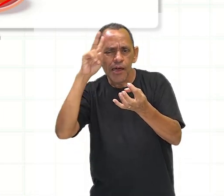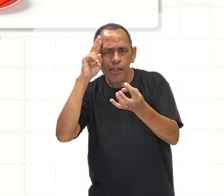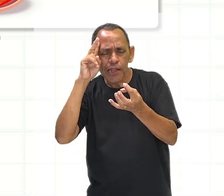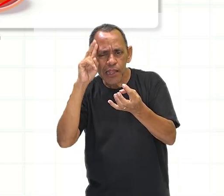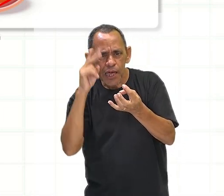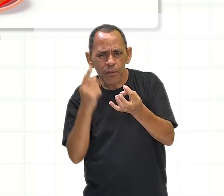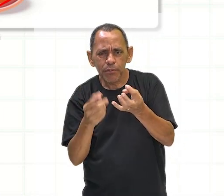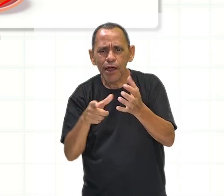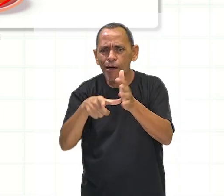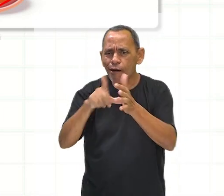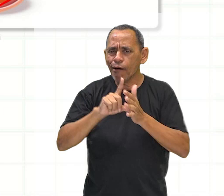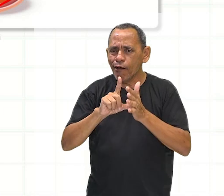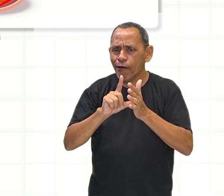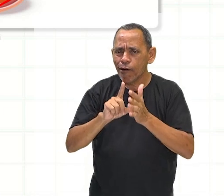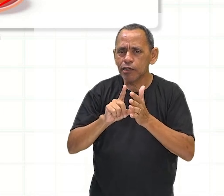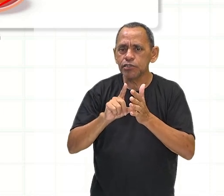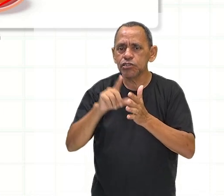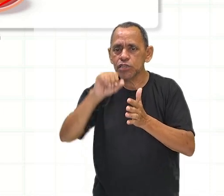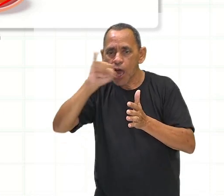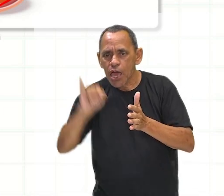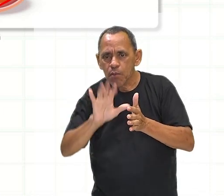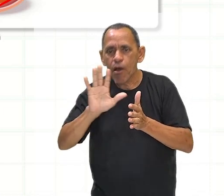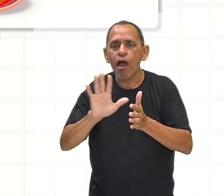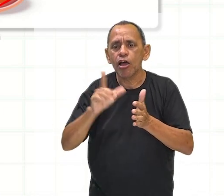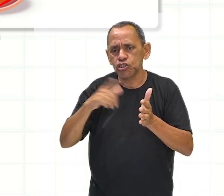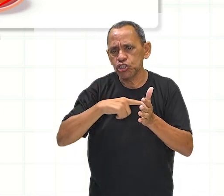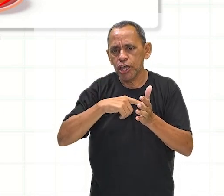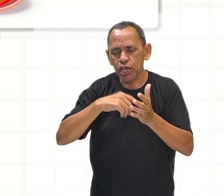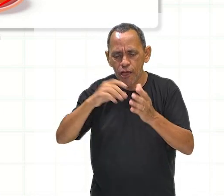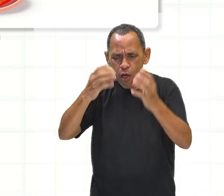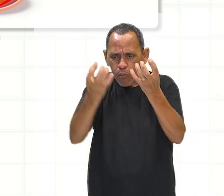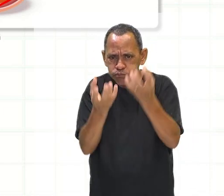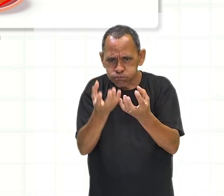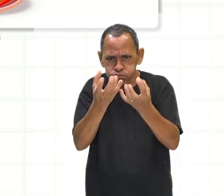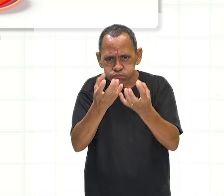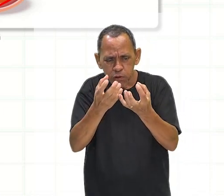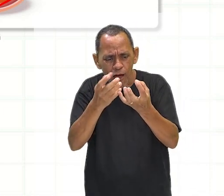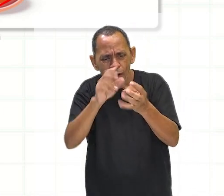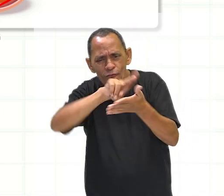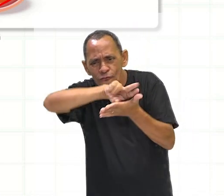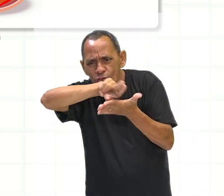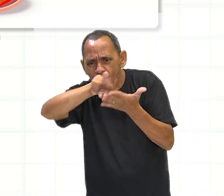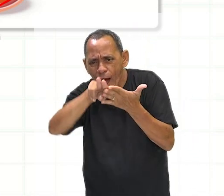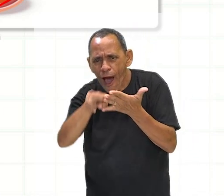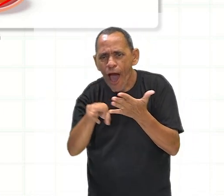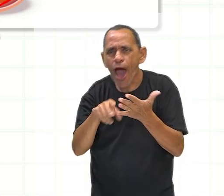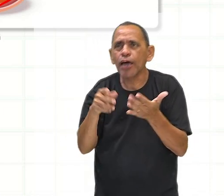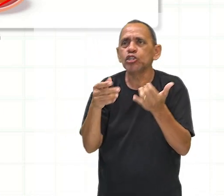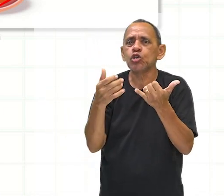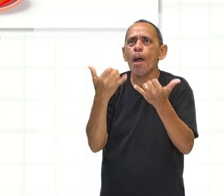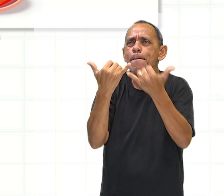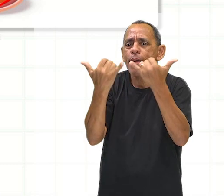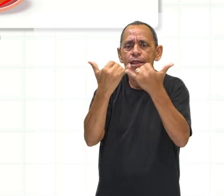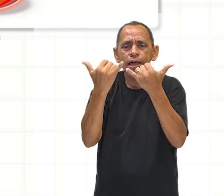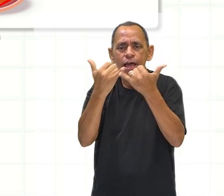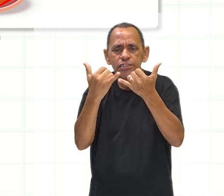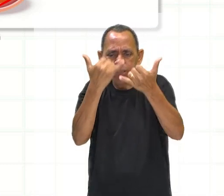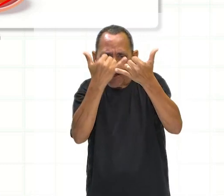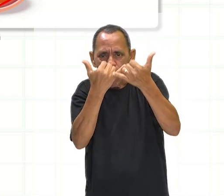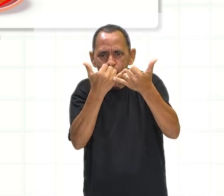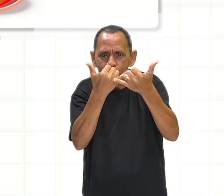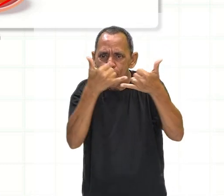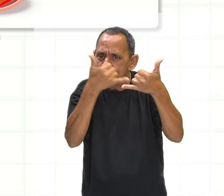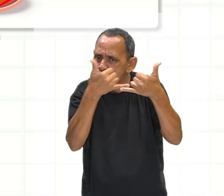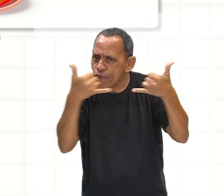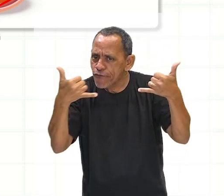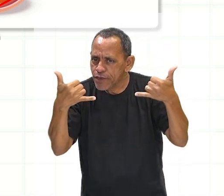tinha um corte transversal ali no testículo e a gente viu aquele emaranhado de fios ali enovelados, né, dentro do lado do testículo. Então, é justamente,